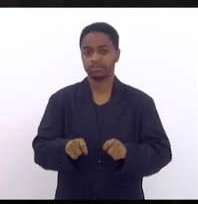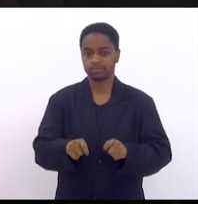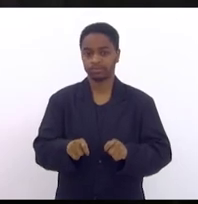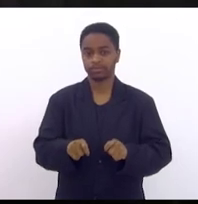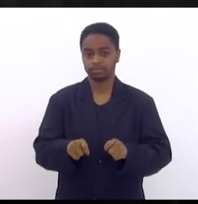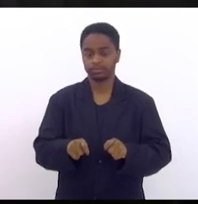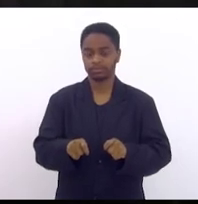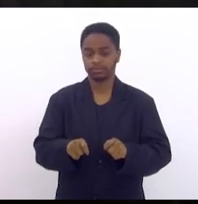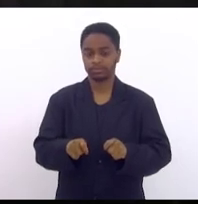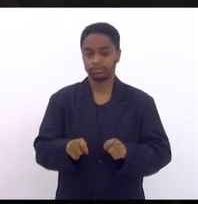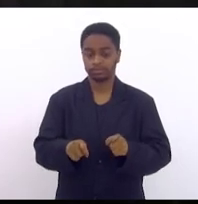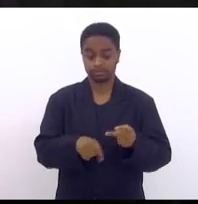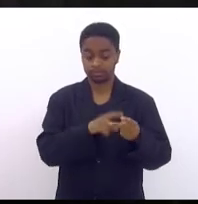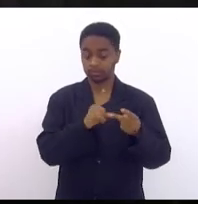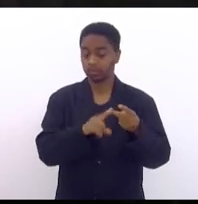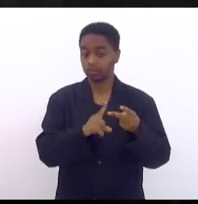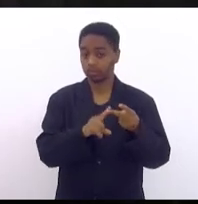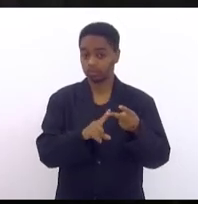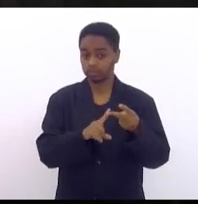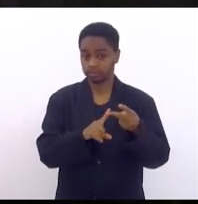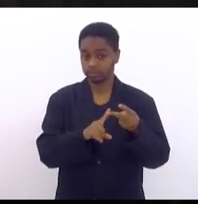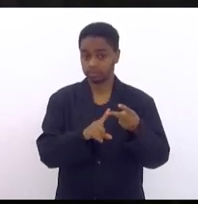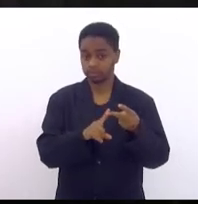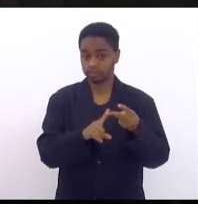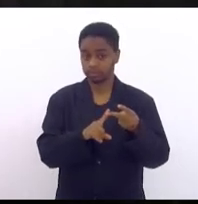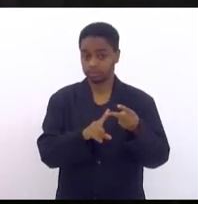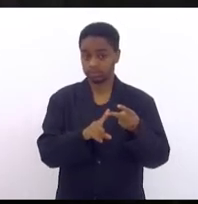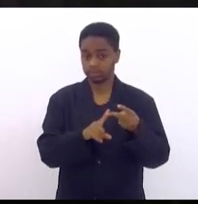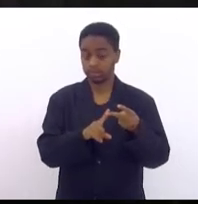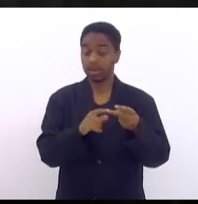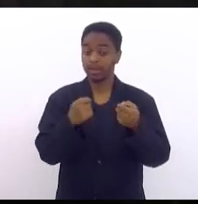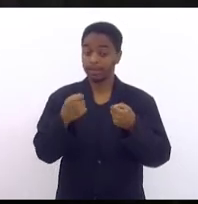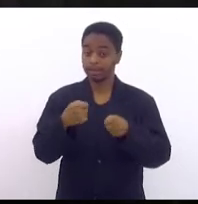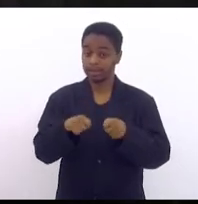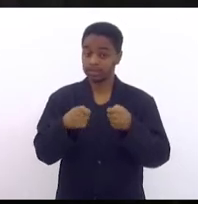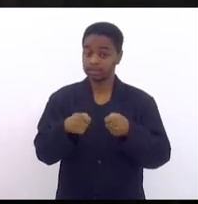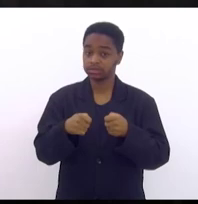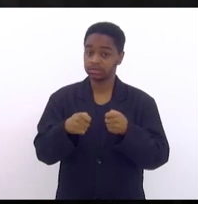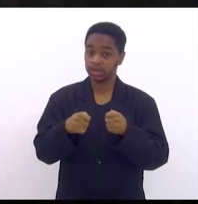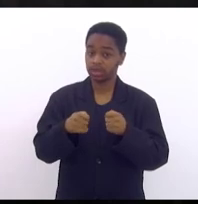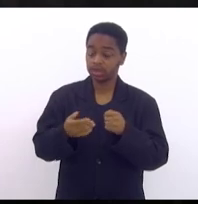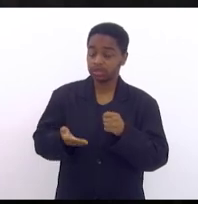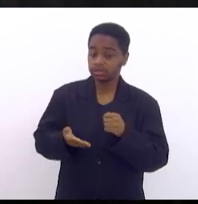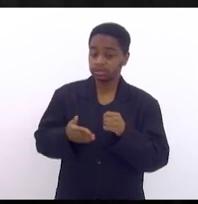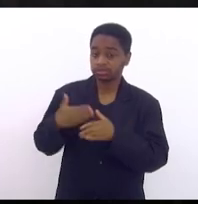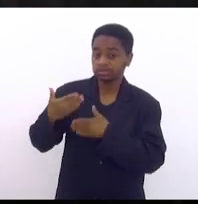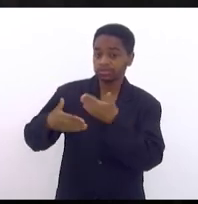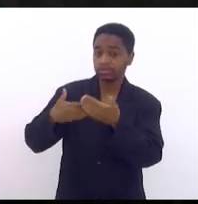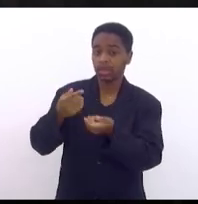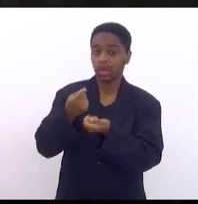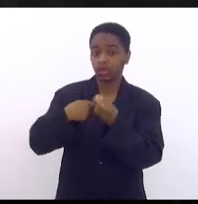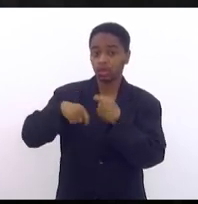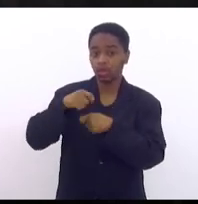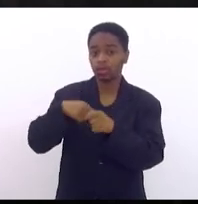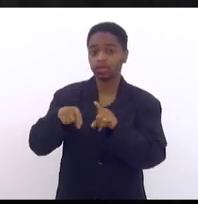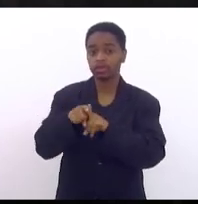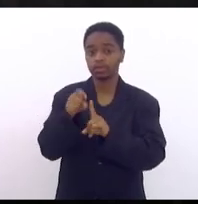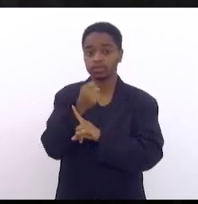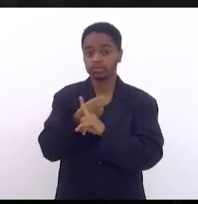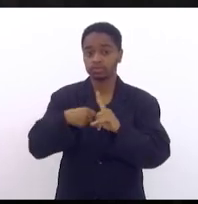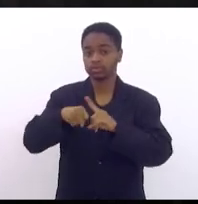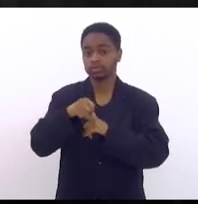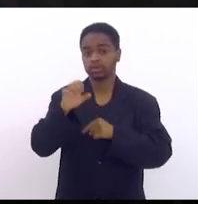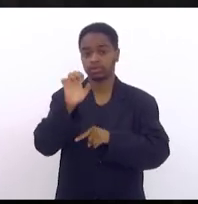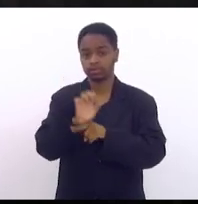Um. E dois, que haja crescimento econômico e social do Estado e que